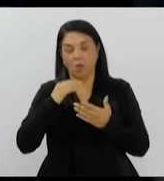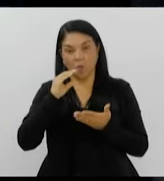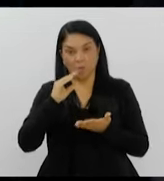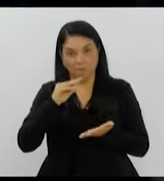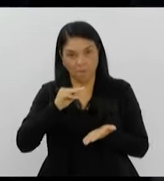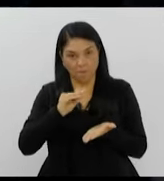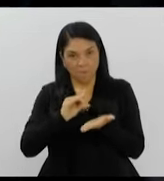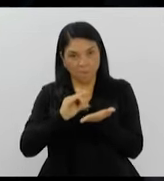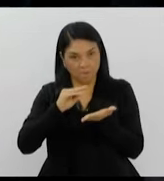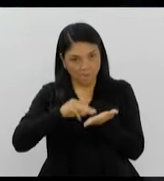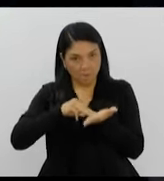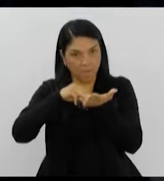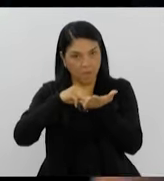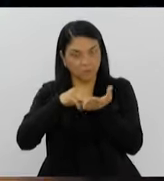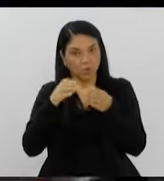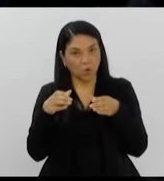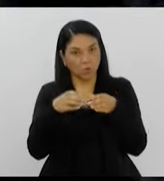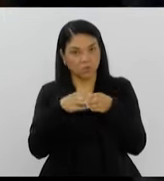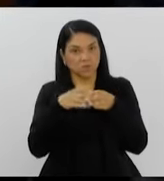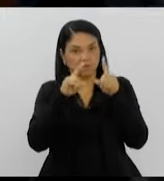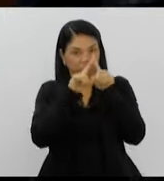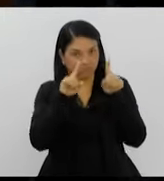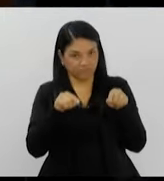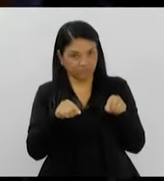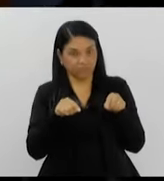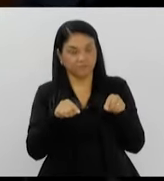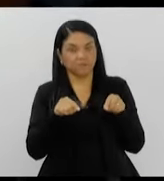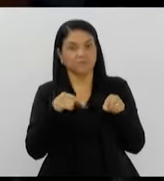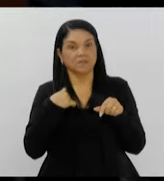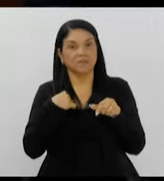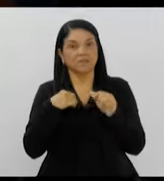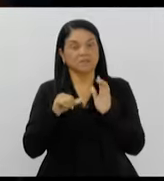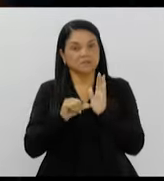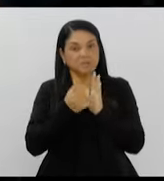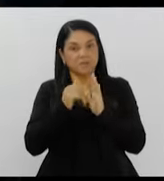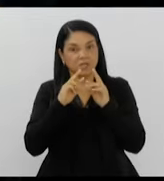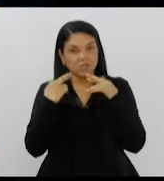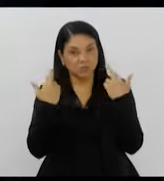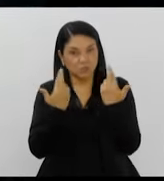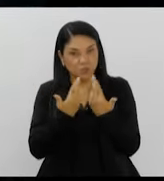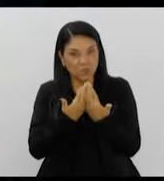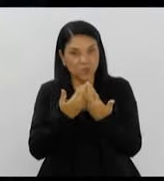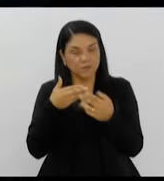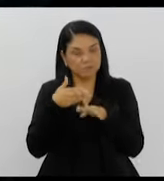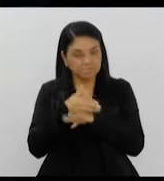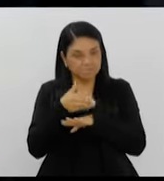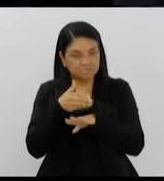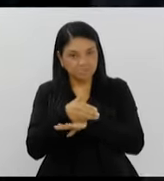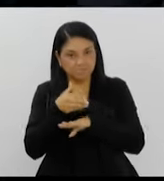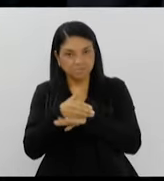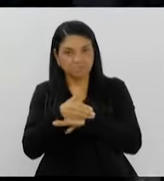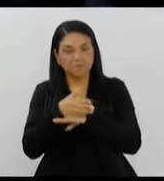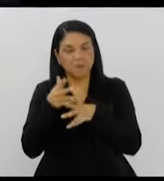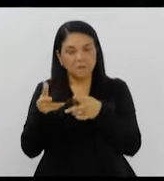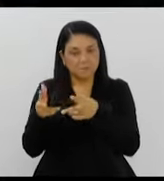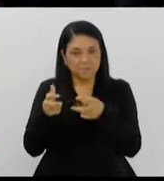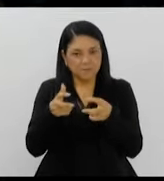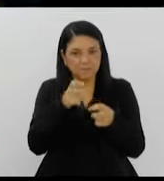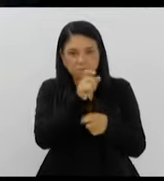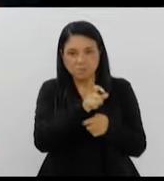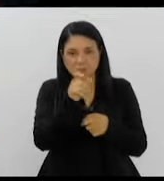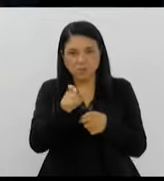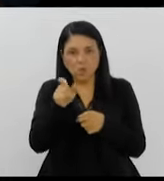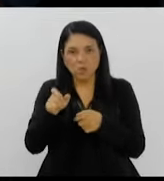comissão dos Servidores e nas primeiras sessões que participei vi as pessoas